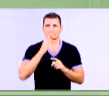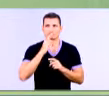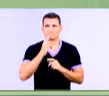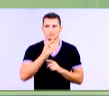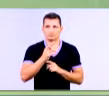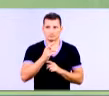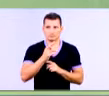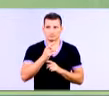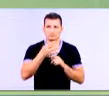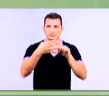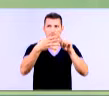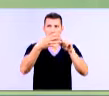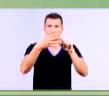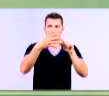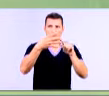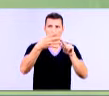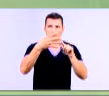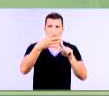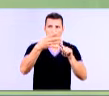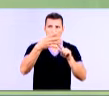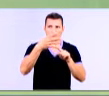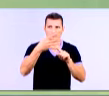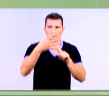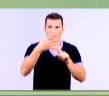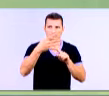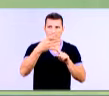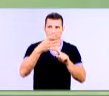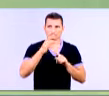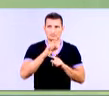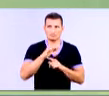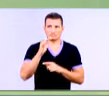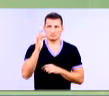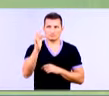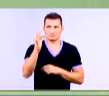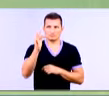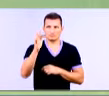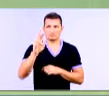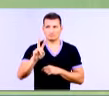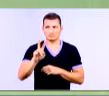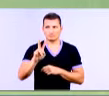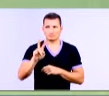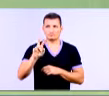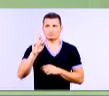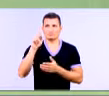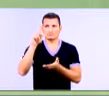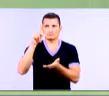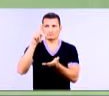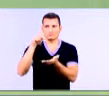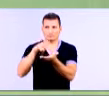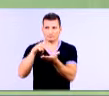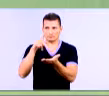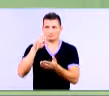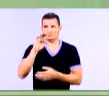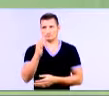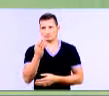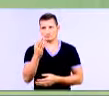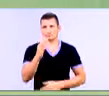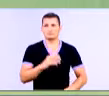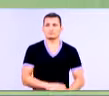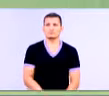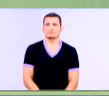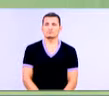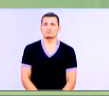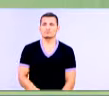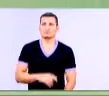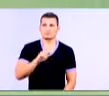das minhas 4 operações aqui, só foram verdadeiros ou falso, né? Falso, verdadeiro. Isso é que é